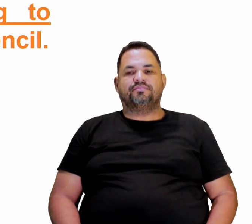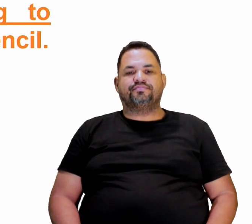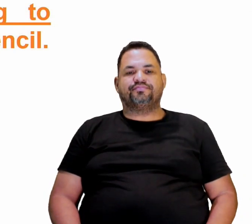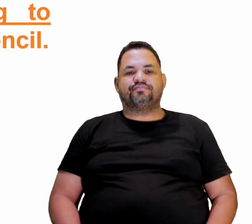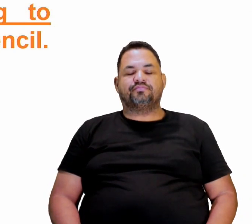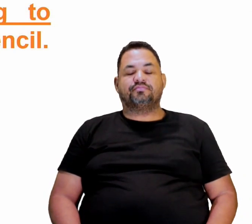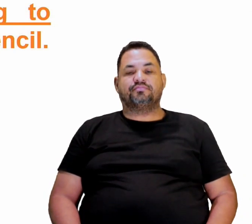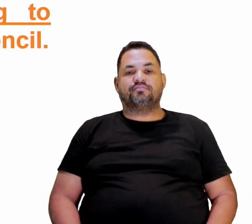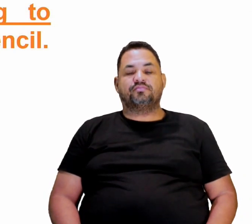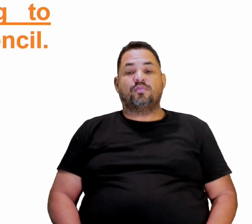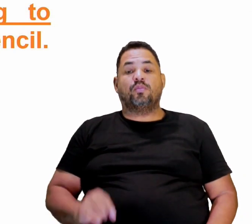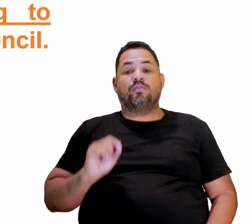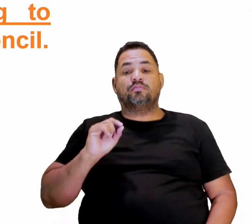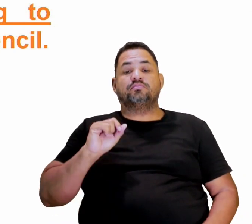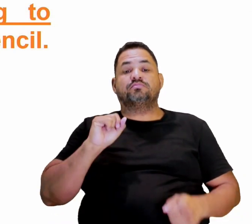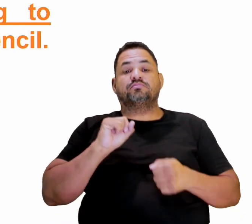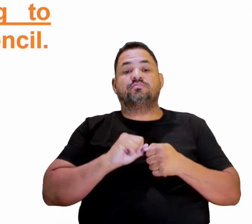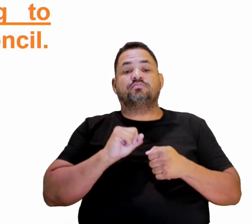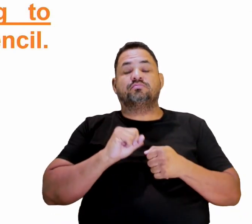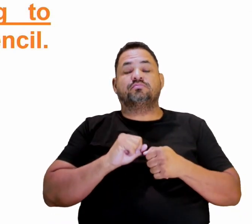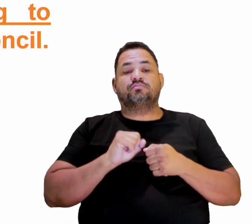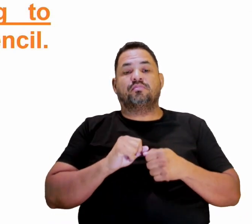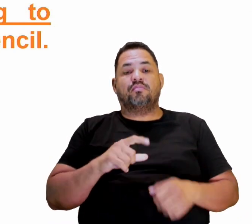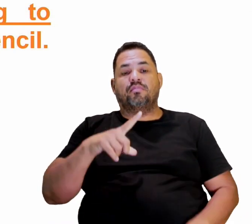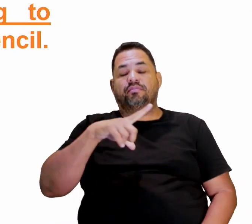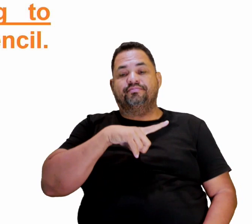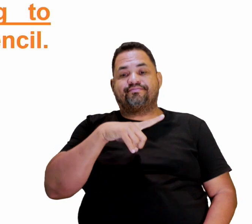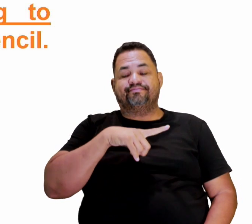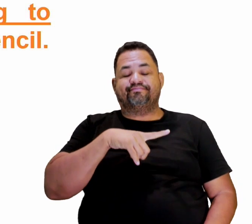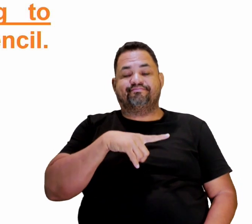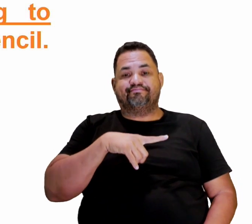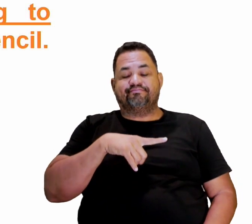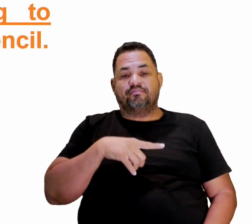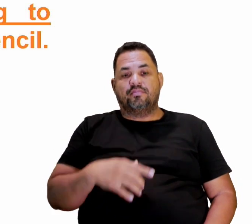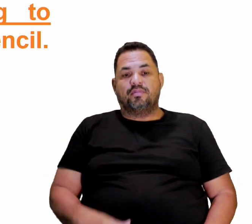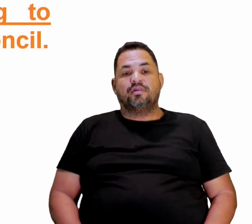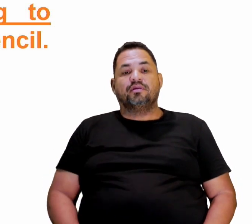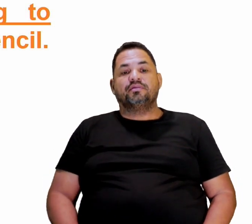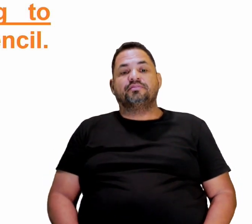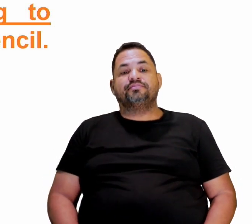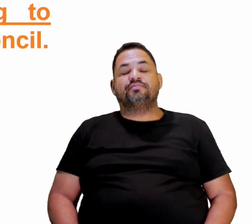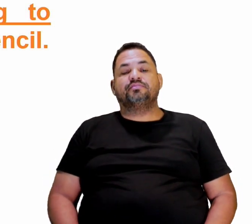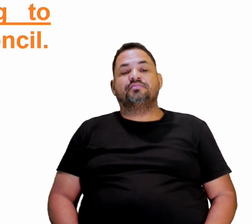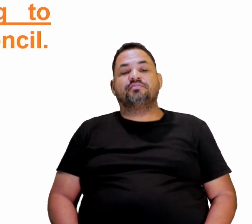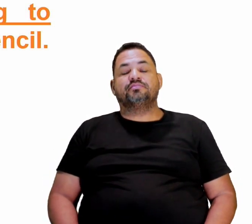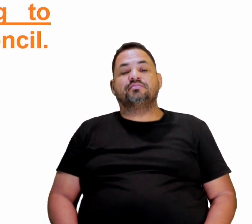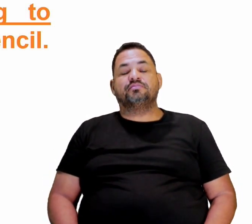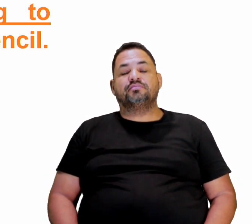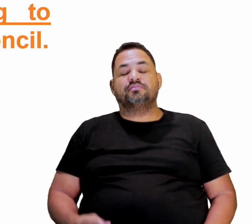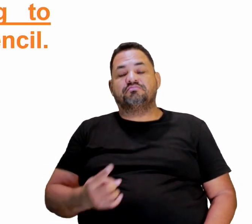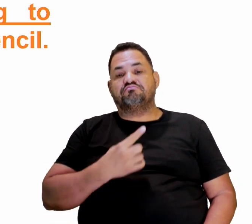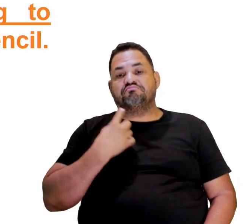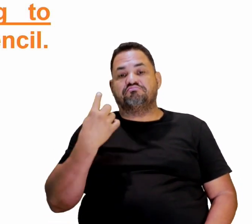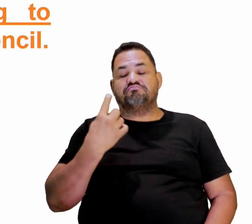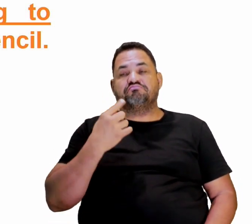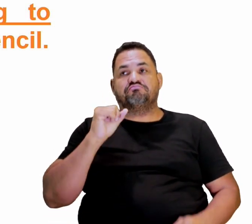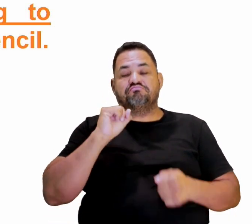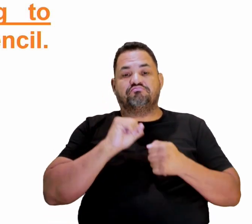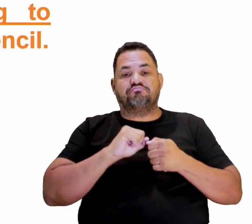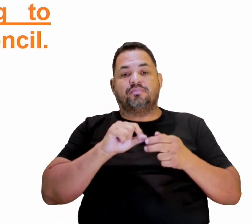que você vai fazer aqui temos a atenção de dizer que a gente vai o que é